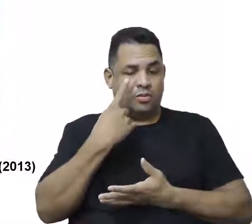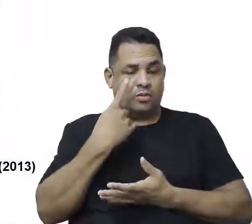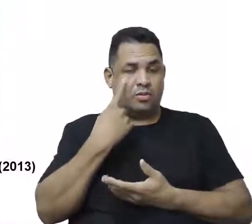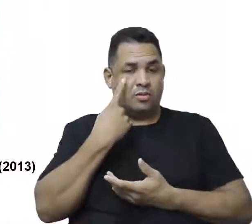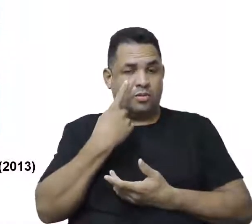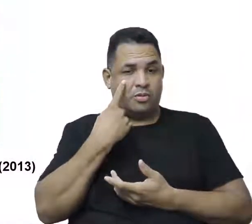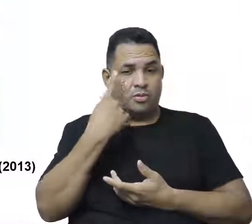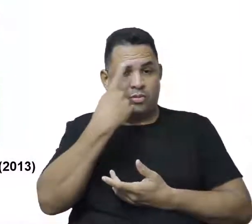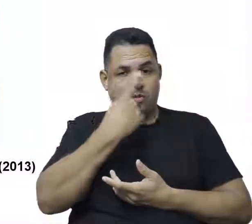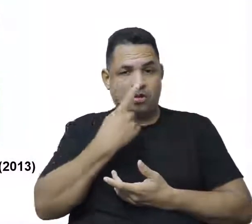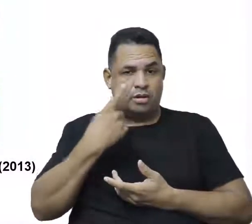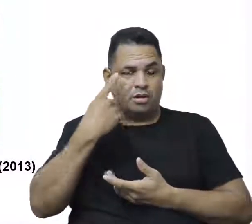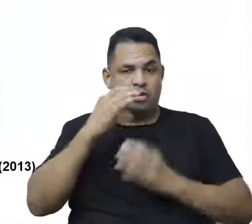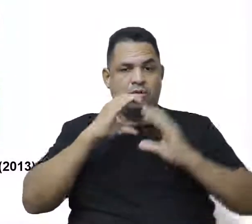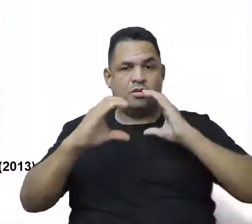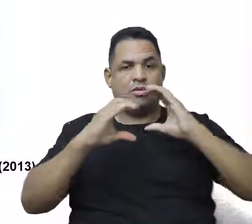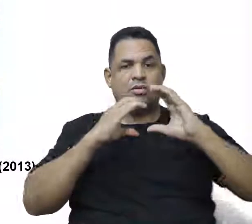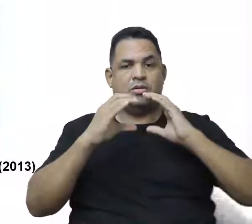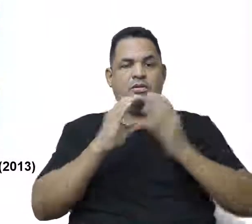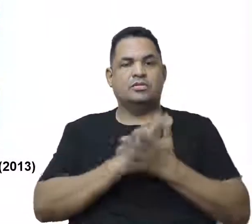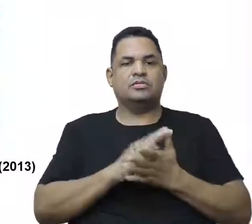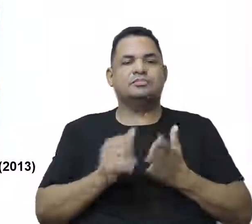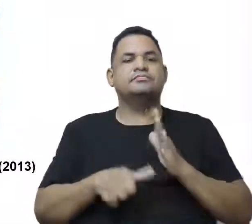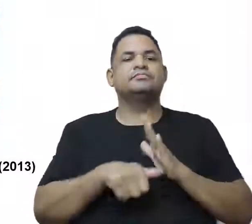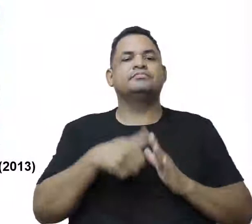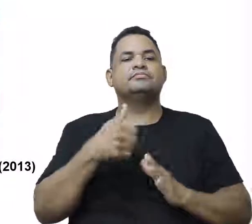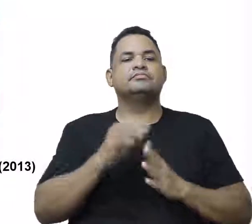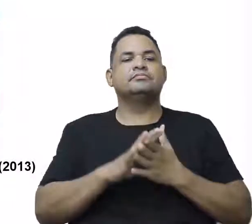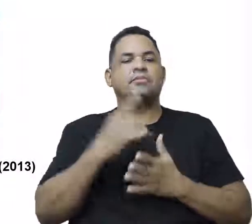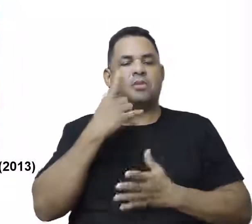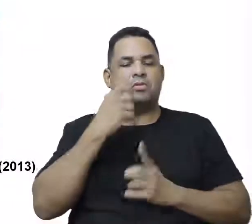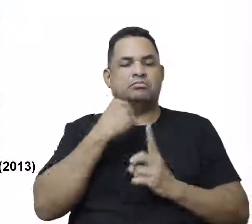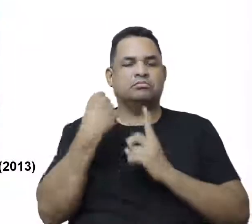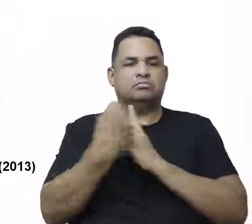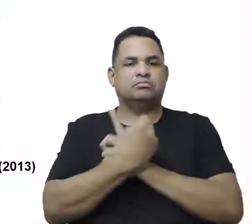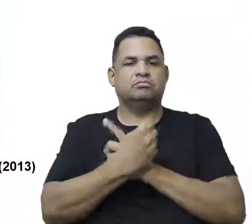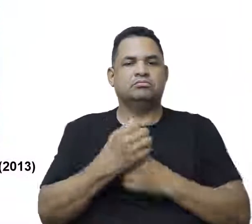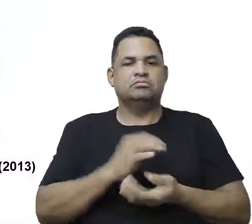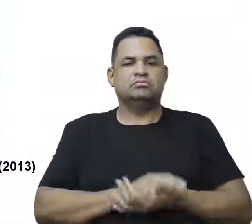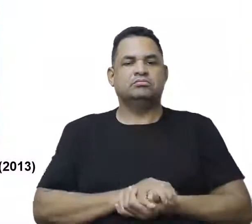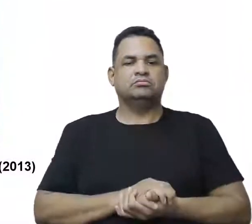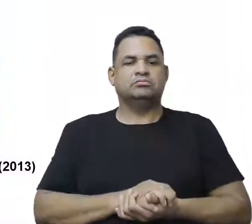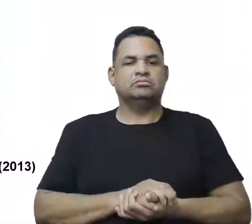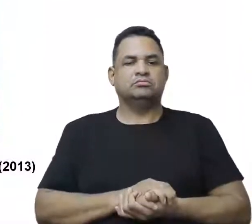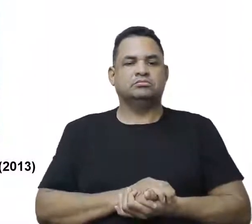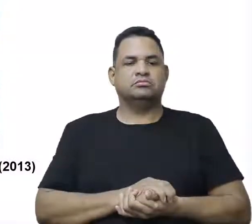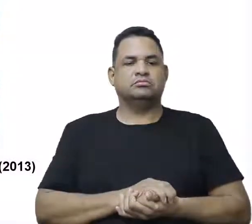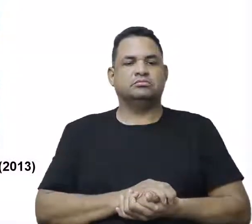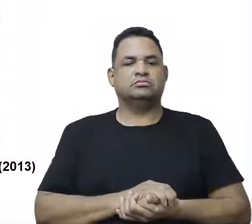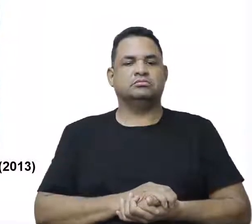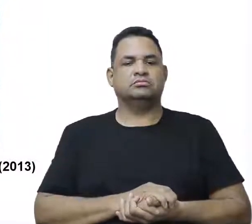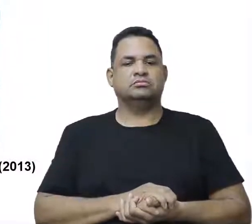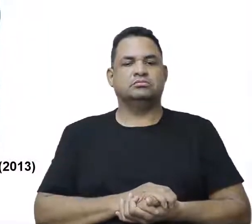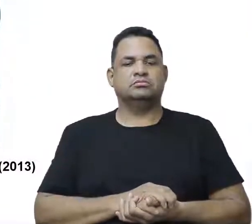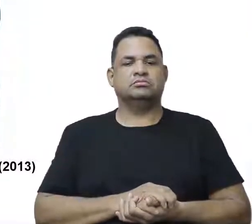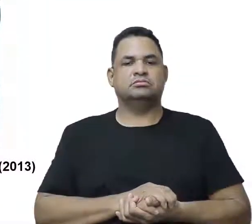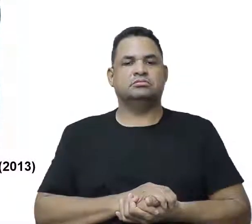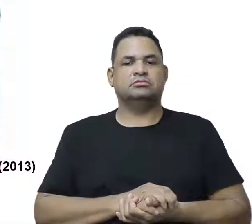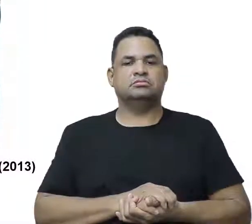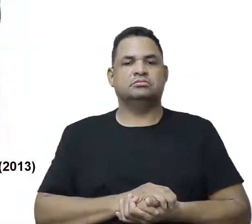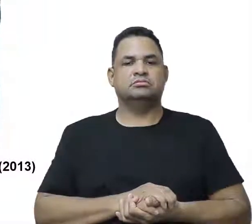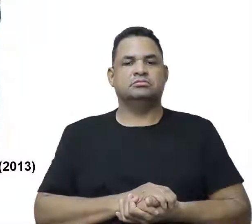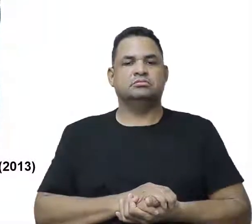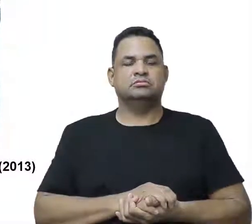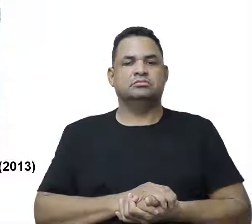ele comunica. Então, agora nós vamos ver primeiro social. Daí eu trago outros, né, que eu tenho certeza que eles vão gostar. Fica